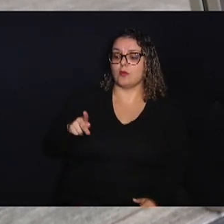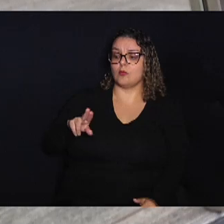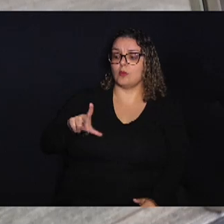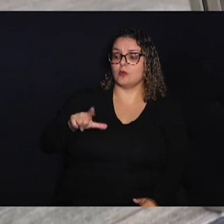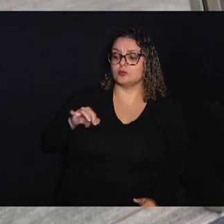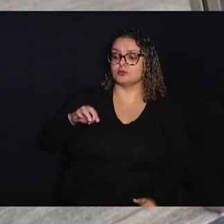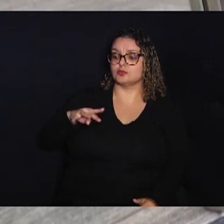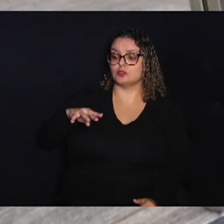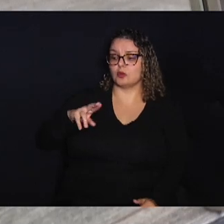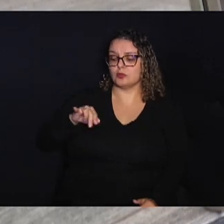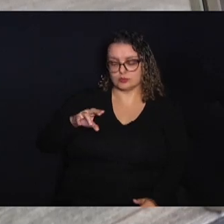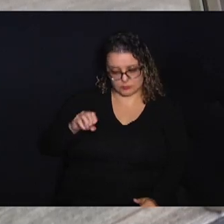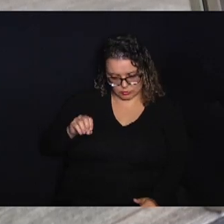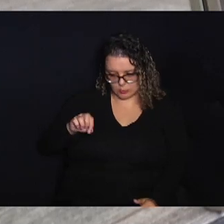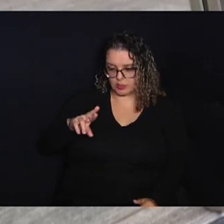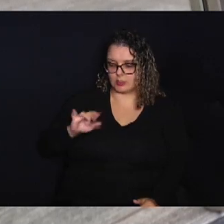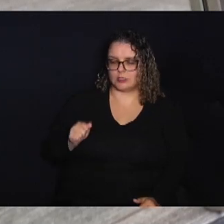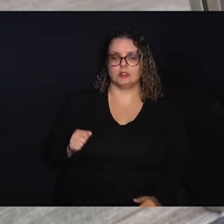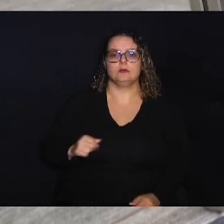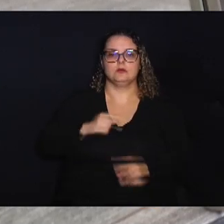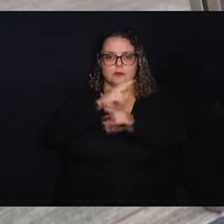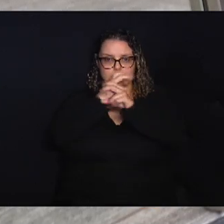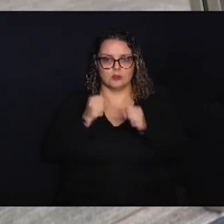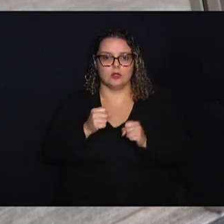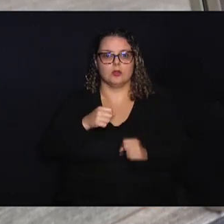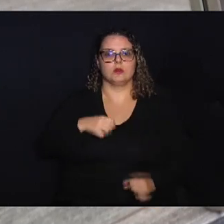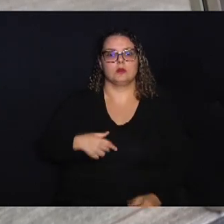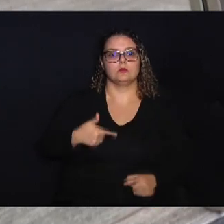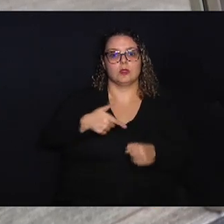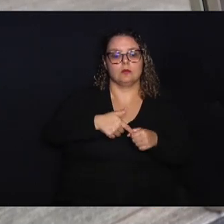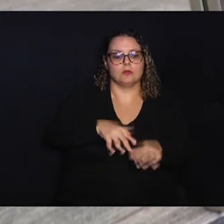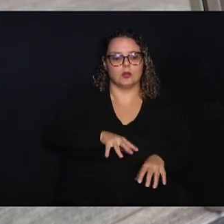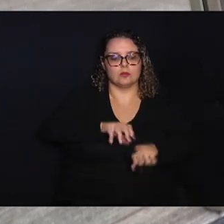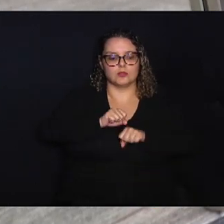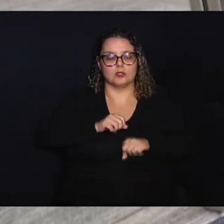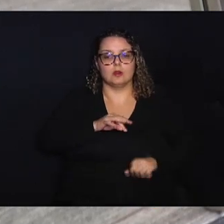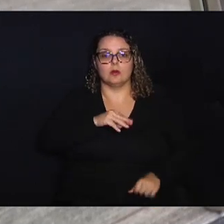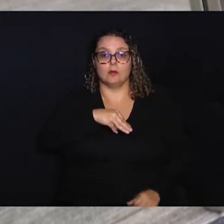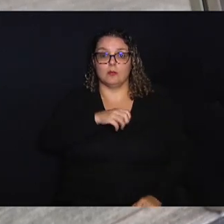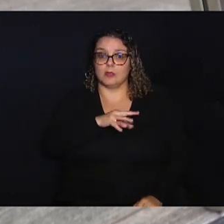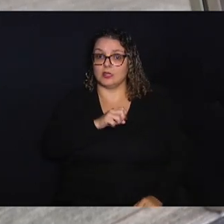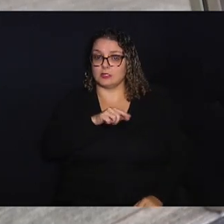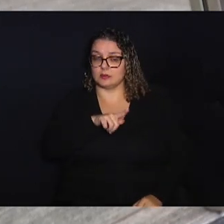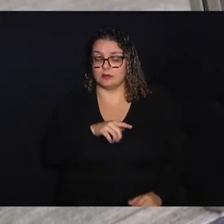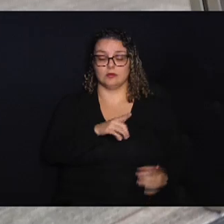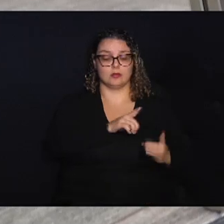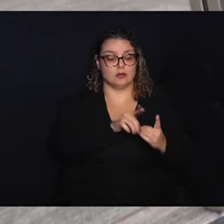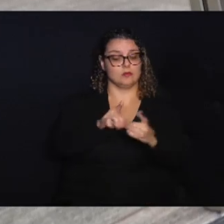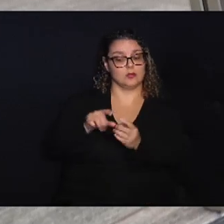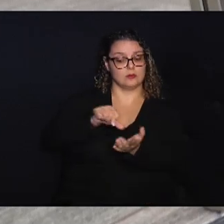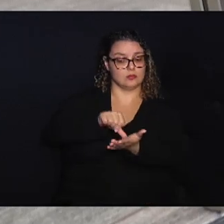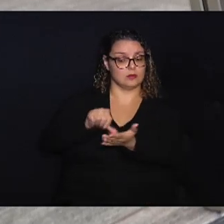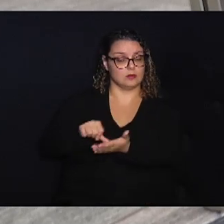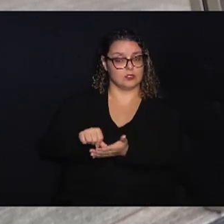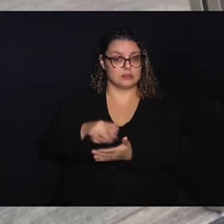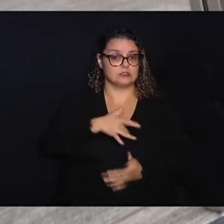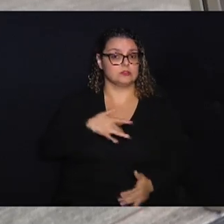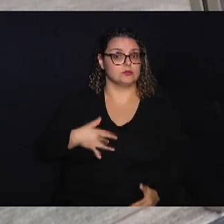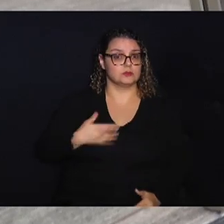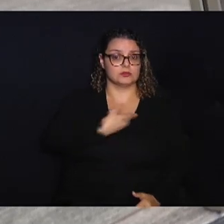por metanol atendidos em estabelecimentos de saúde públicas e privados no município de